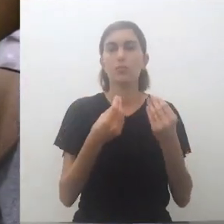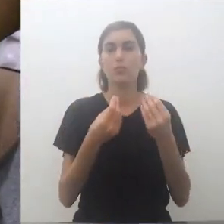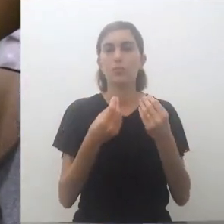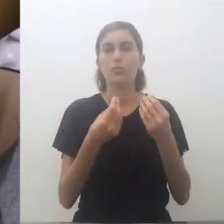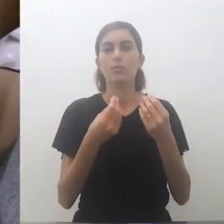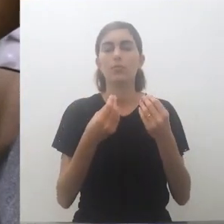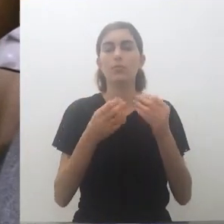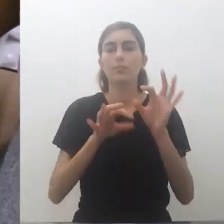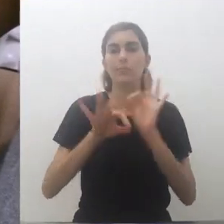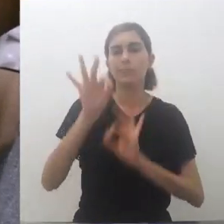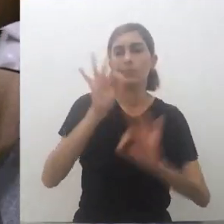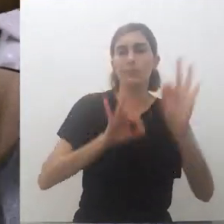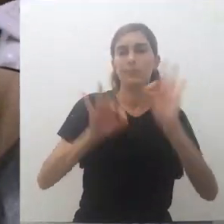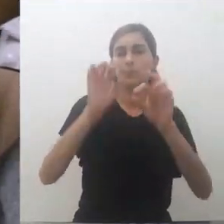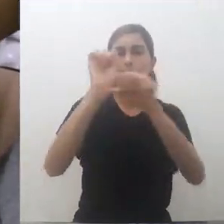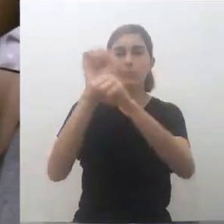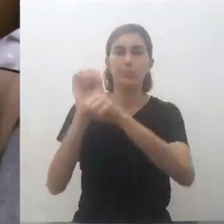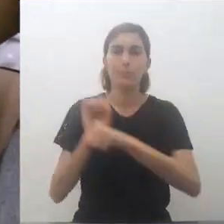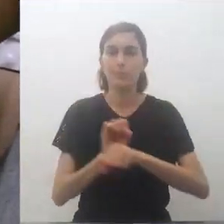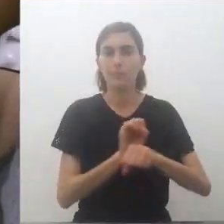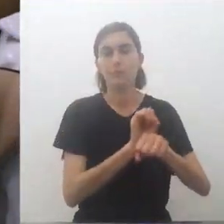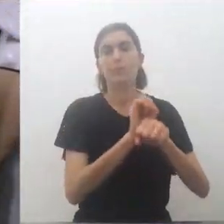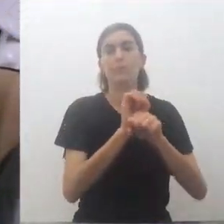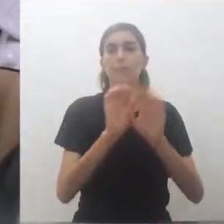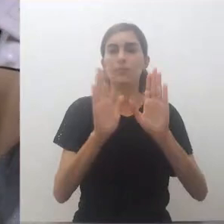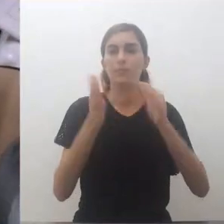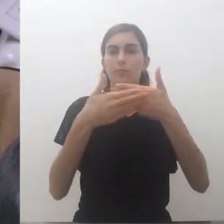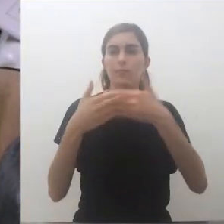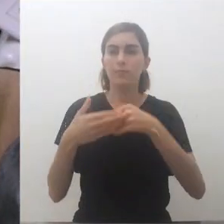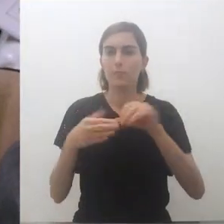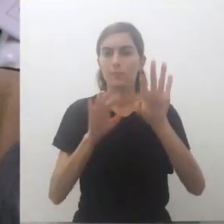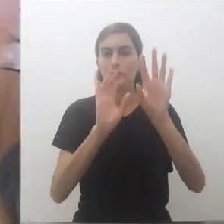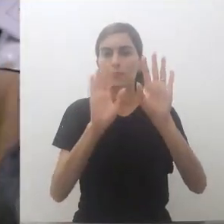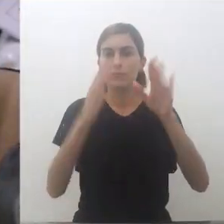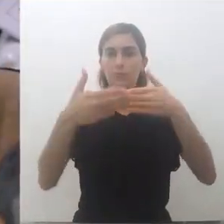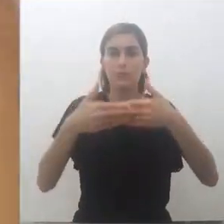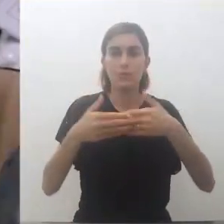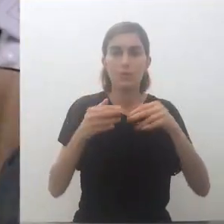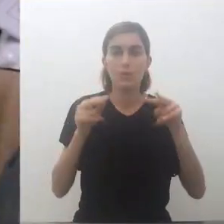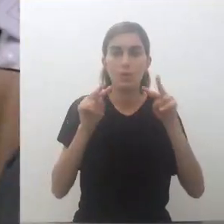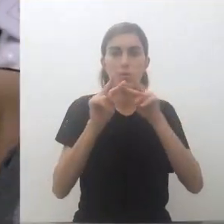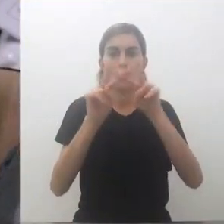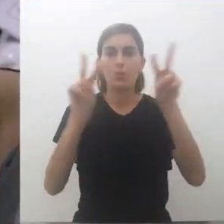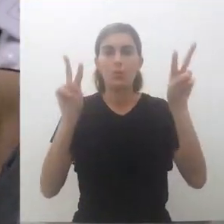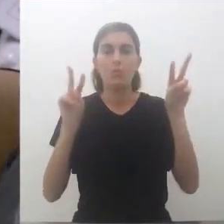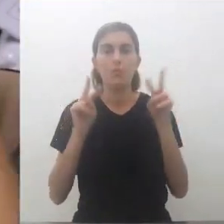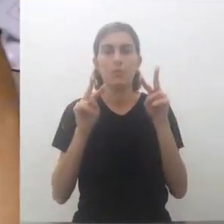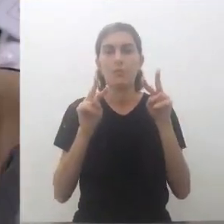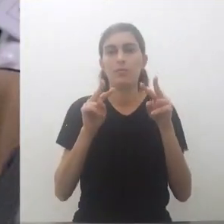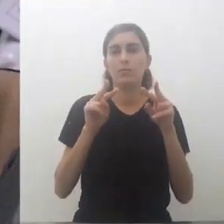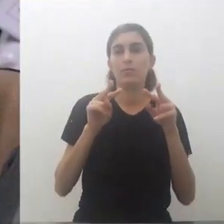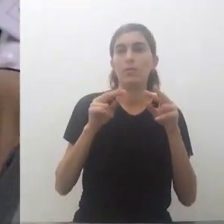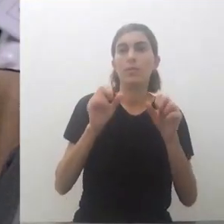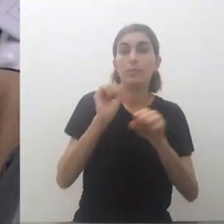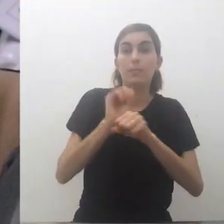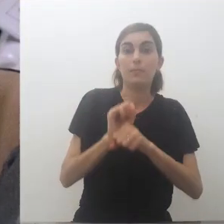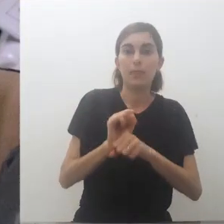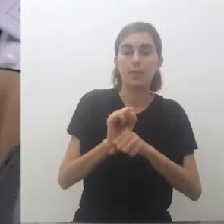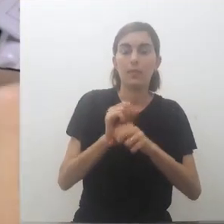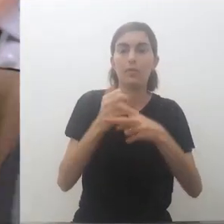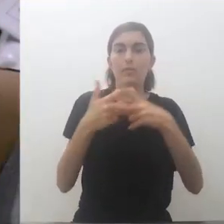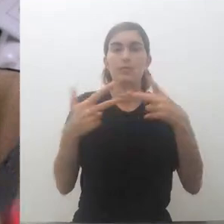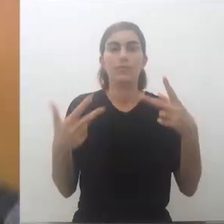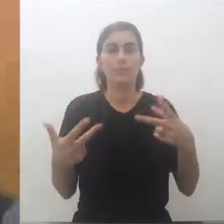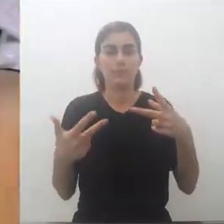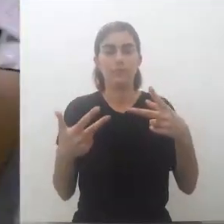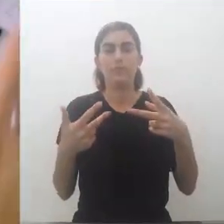estaticidade, muito fechamento, né? O horizonte não se amplia, ele para ali nos objetos